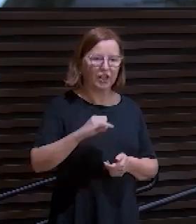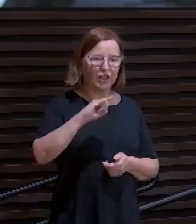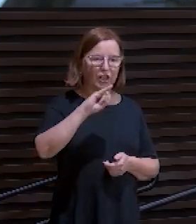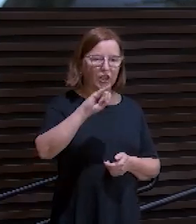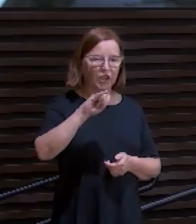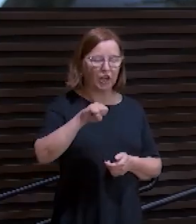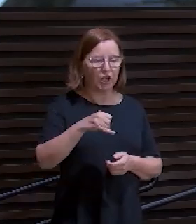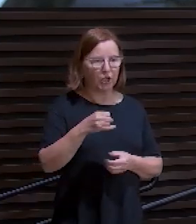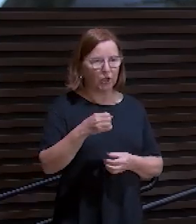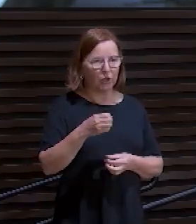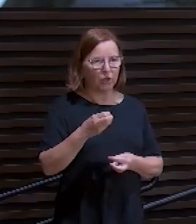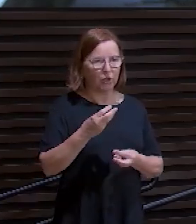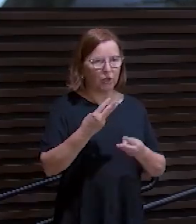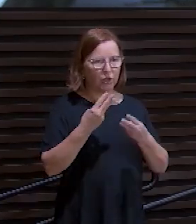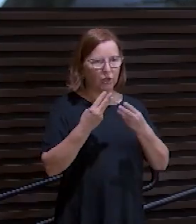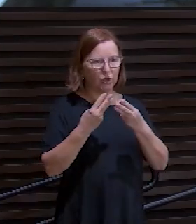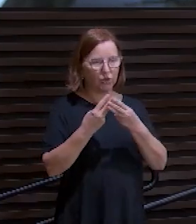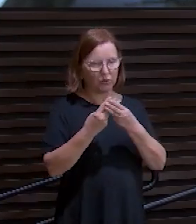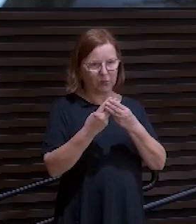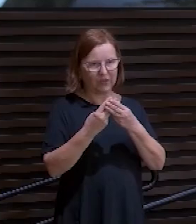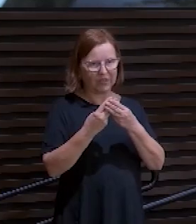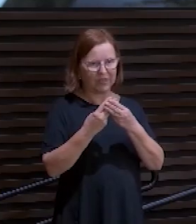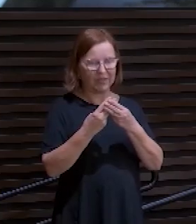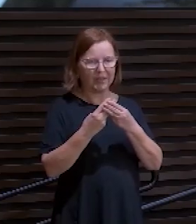Sabe por quê?